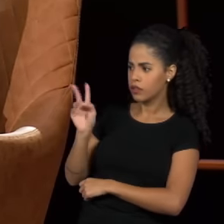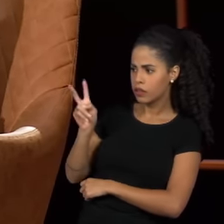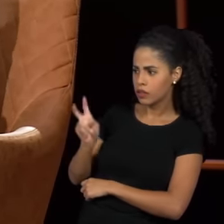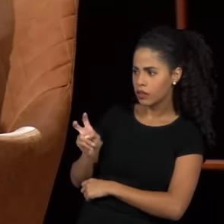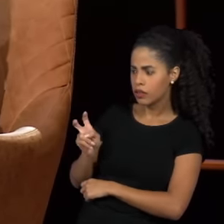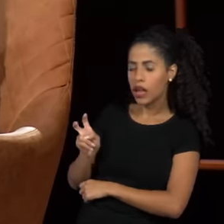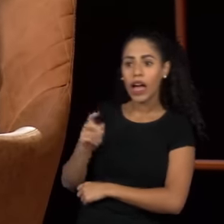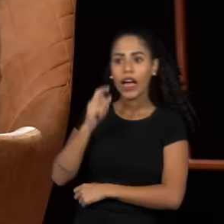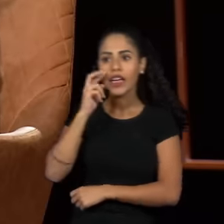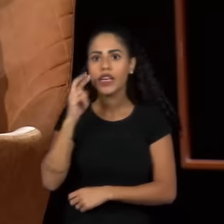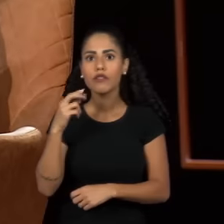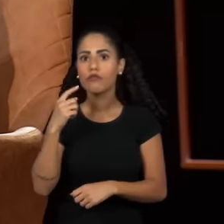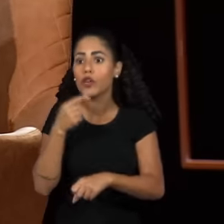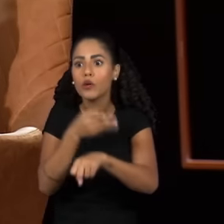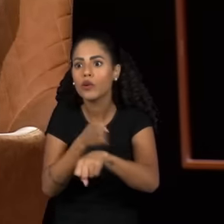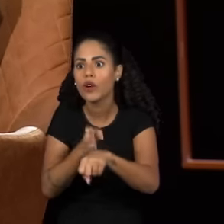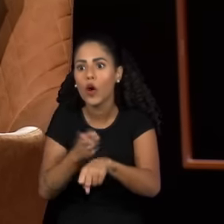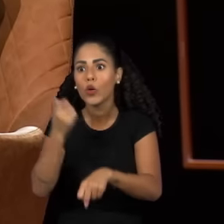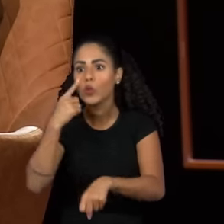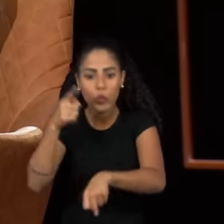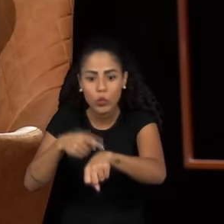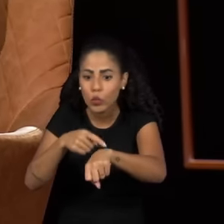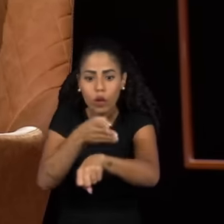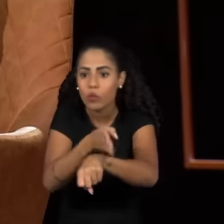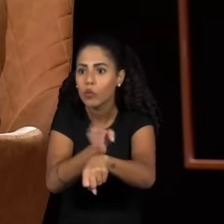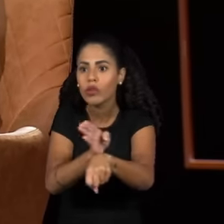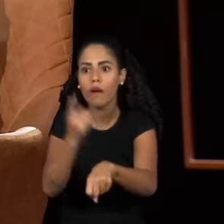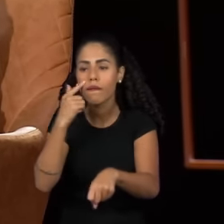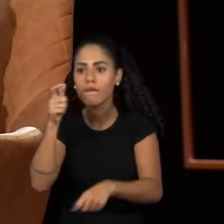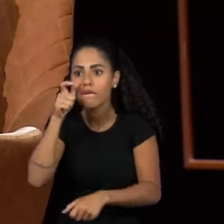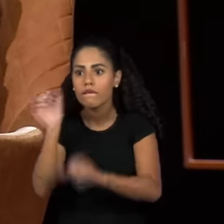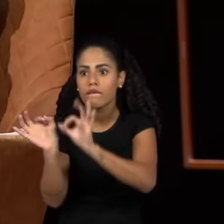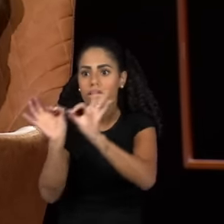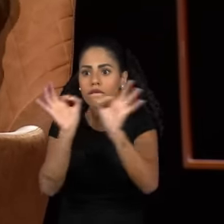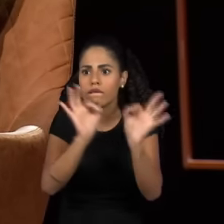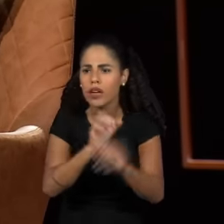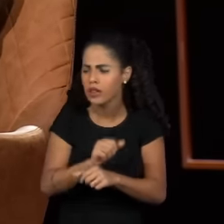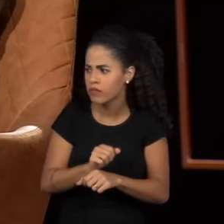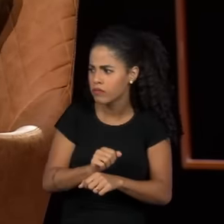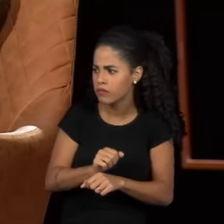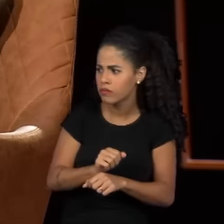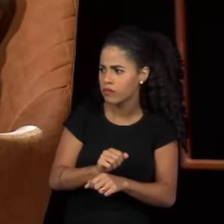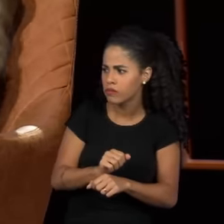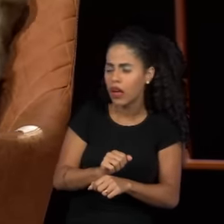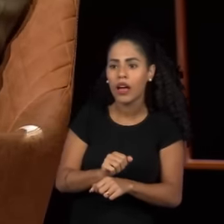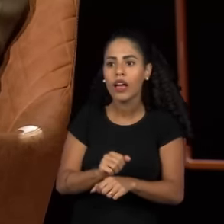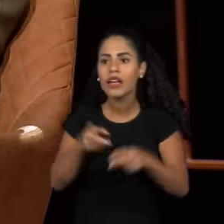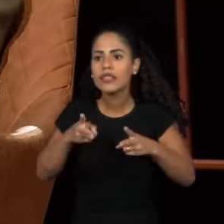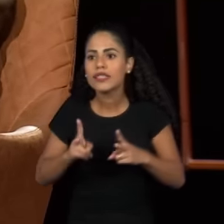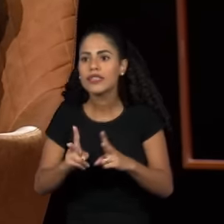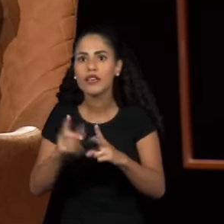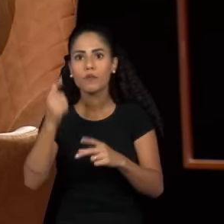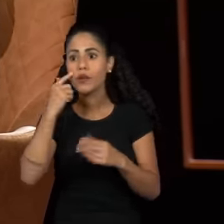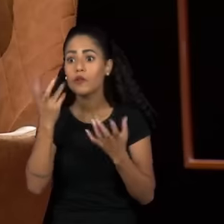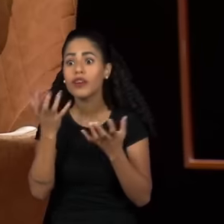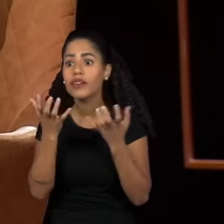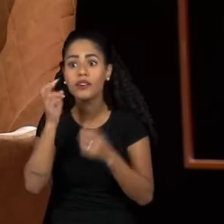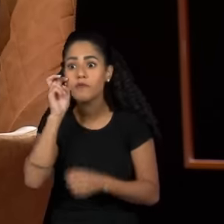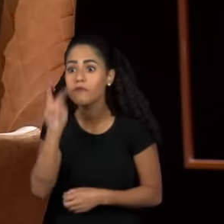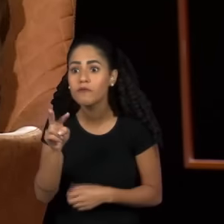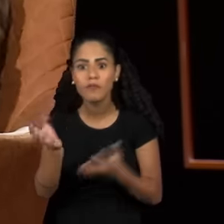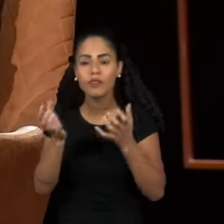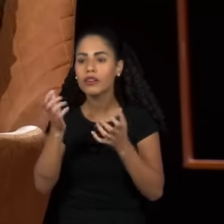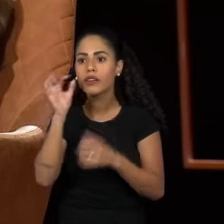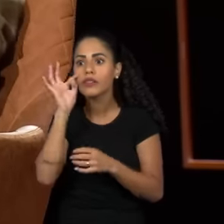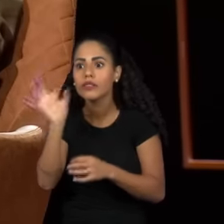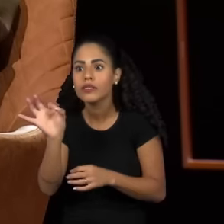E ele me viu assim o tempo inteiro. Chegou uma hora que eu não sei como ele não estava me xingando, porque eu me via a fã obsessiva que não tira o